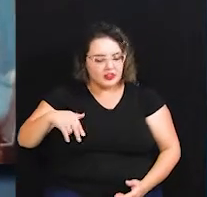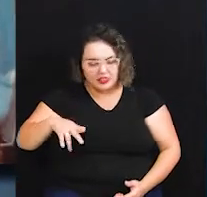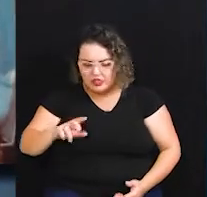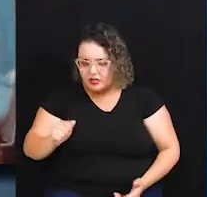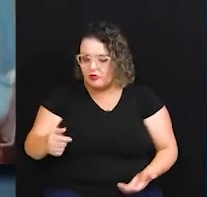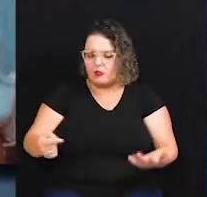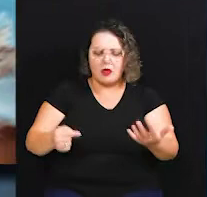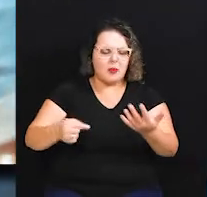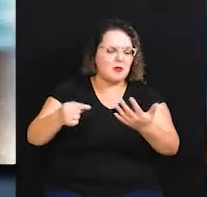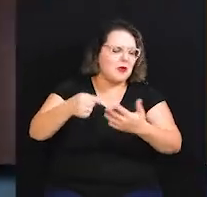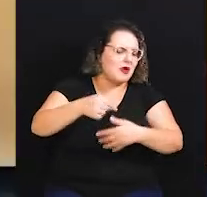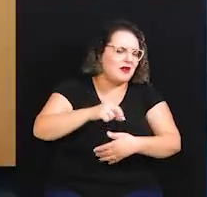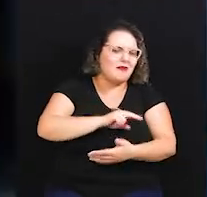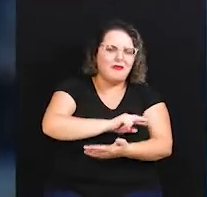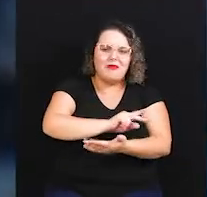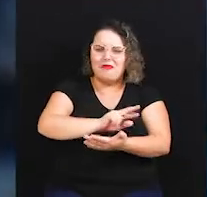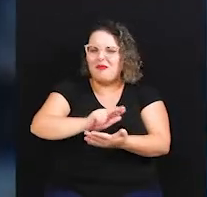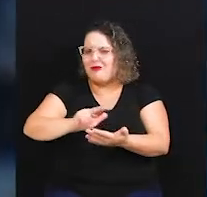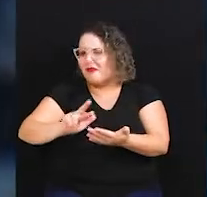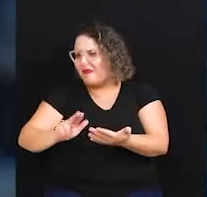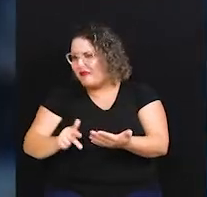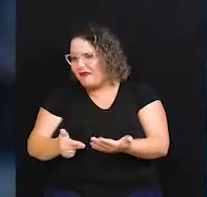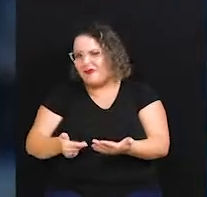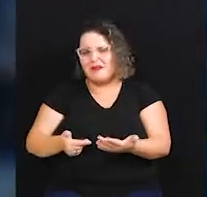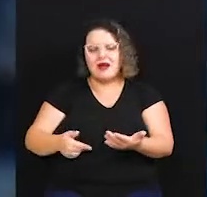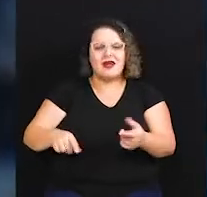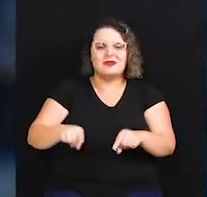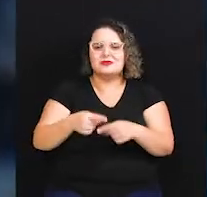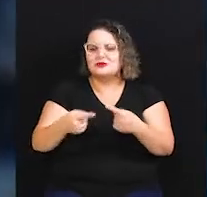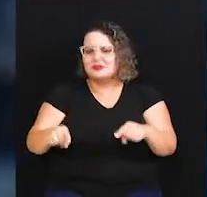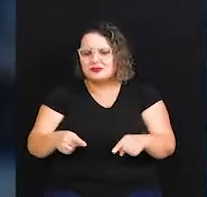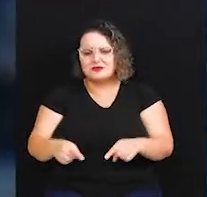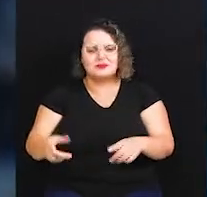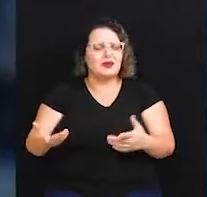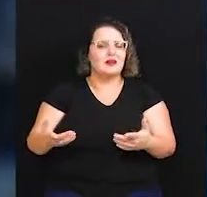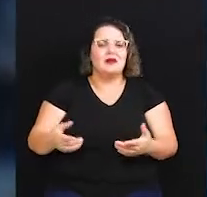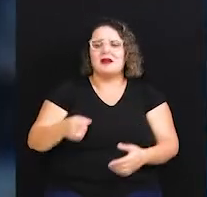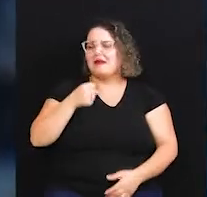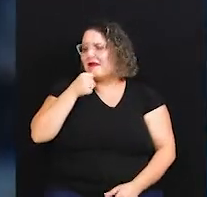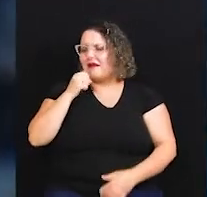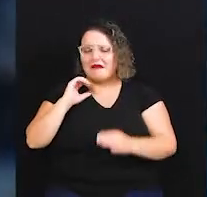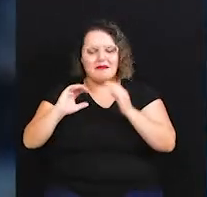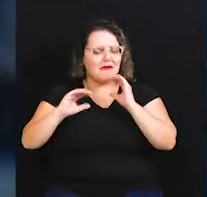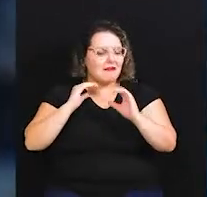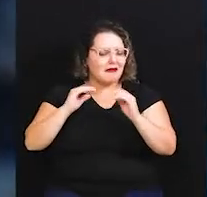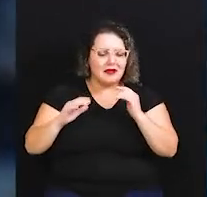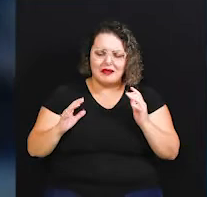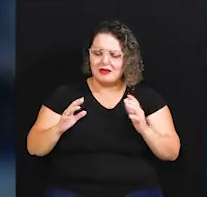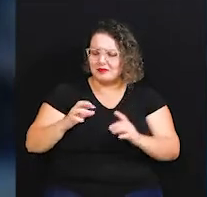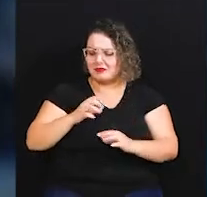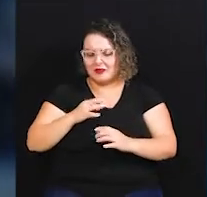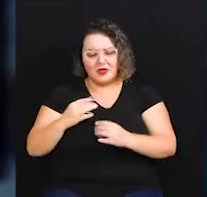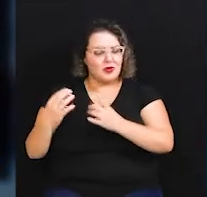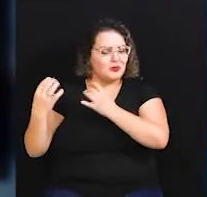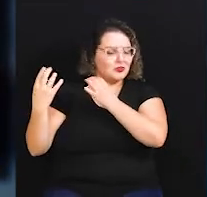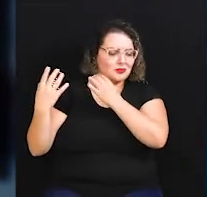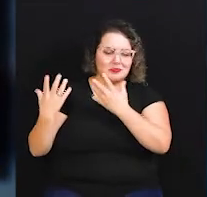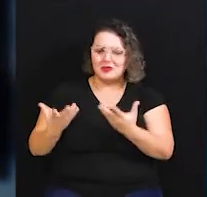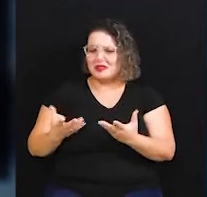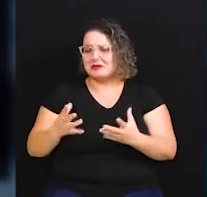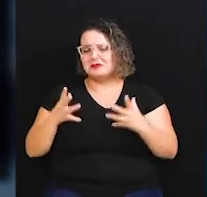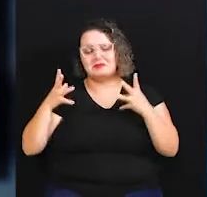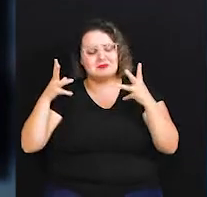contrabaixo, bateria, violino, aula de canto coral, percussão, saxofone,